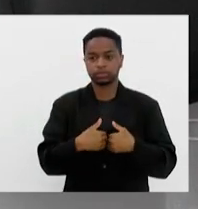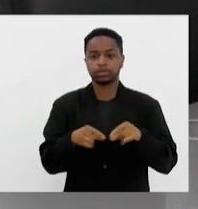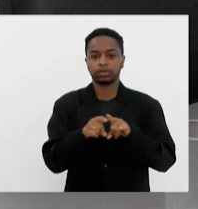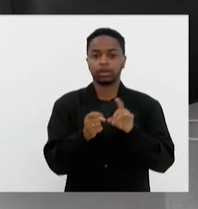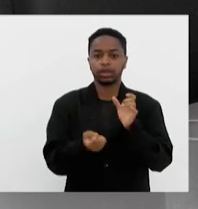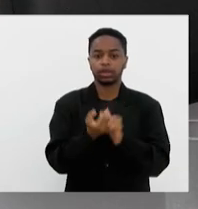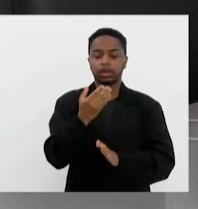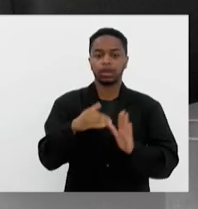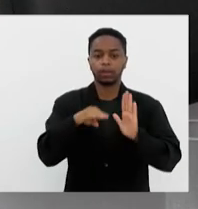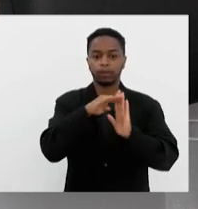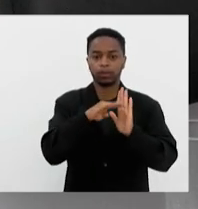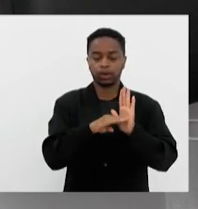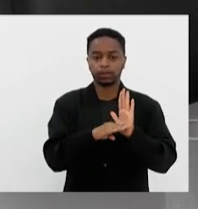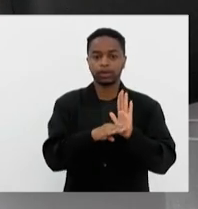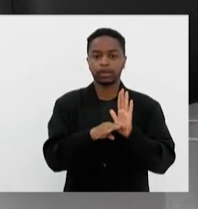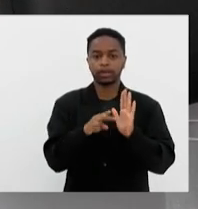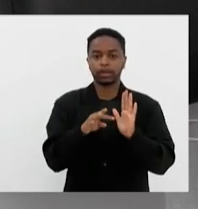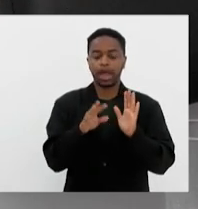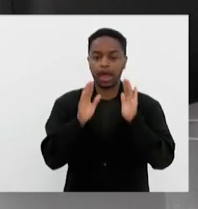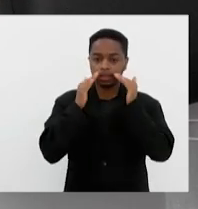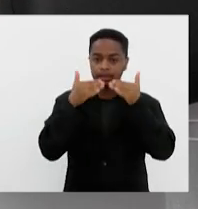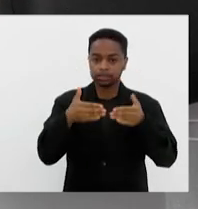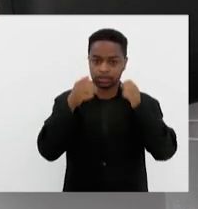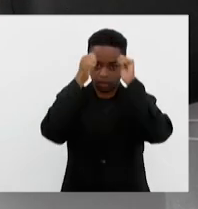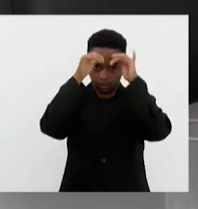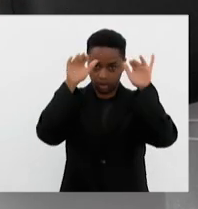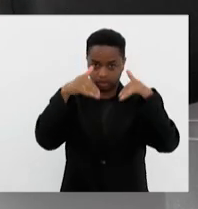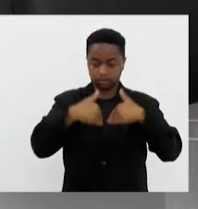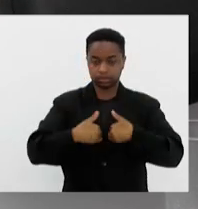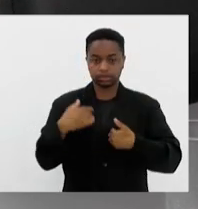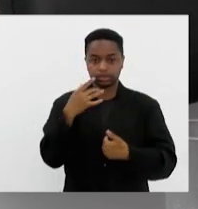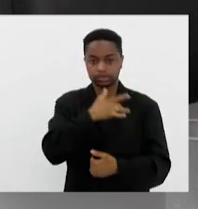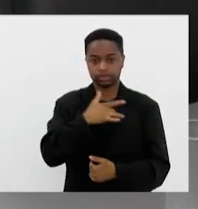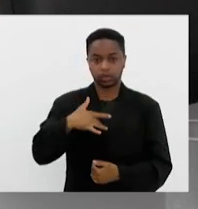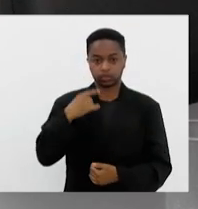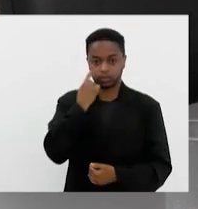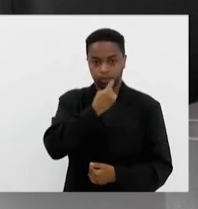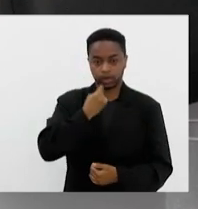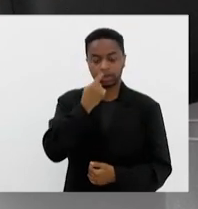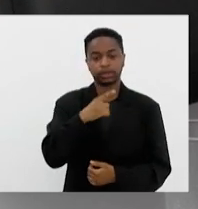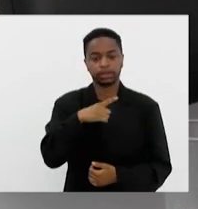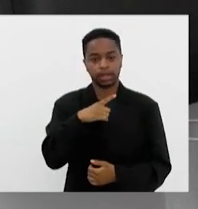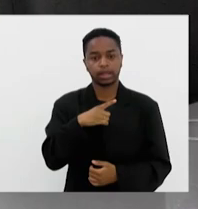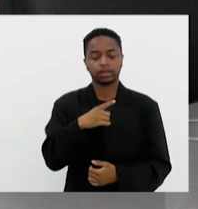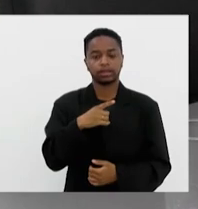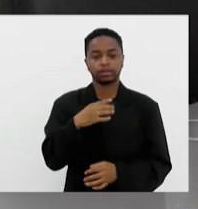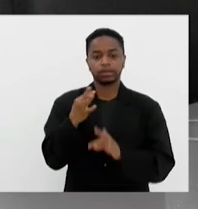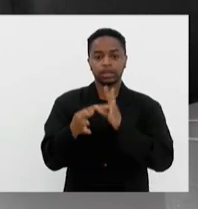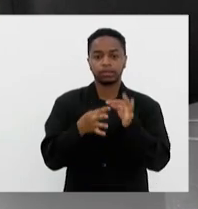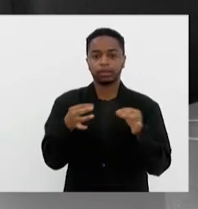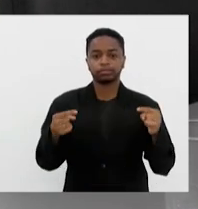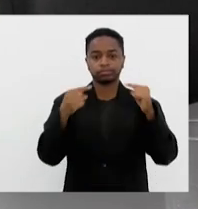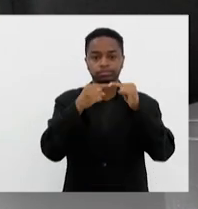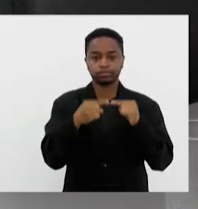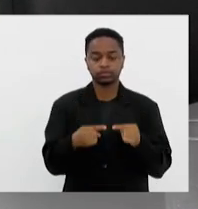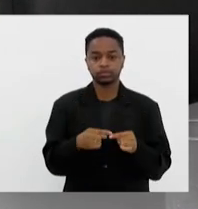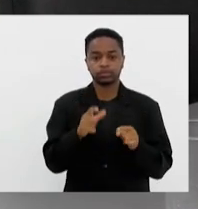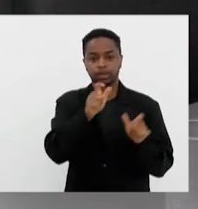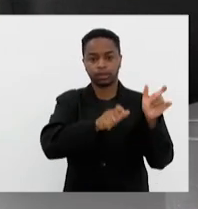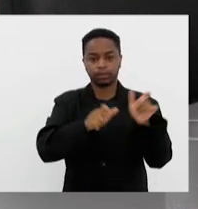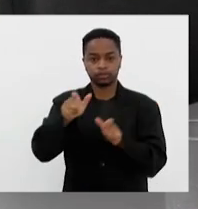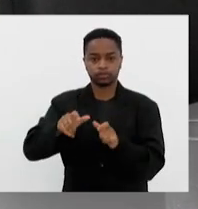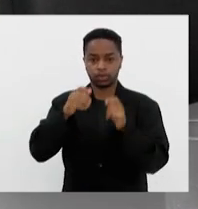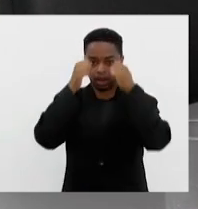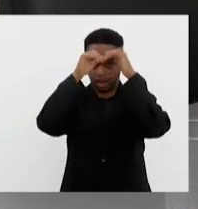programa teatenção da saúde bucal para fins de garantir a atenção e cuidados adequados para o tratamento da saúde bucal da pessoa com transtorno do espectro